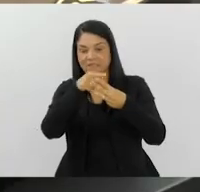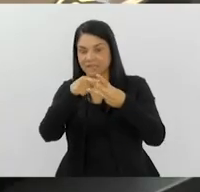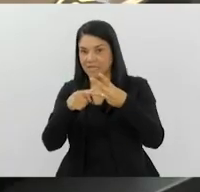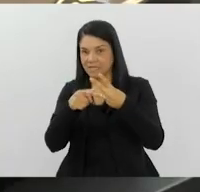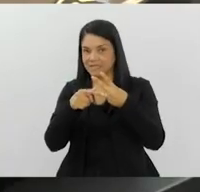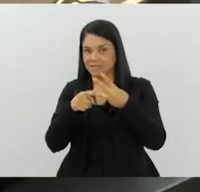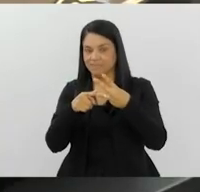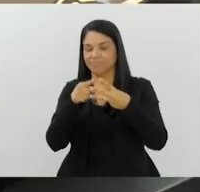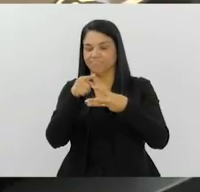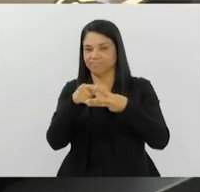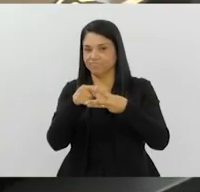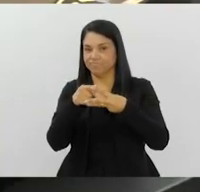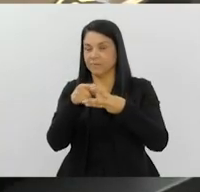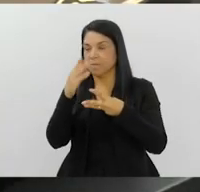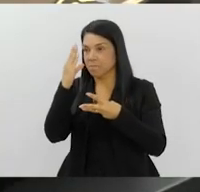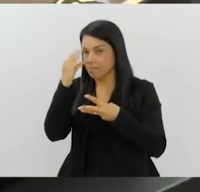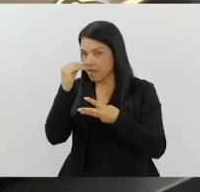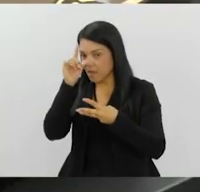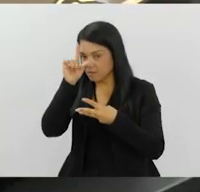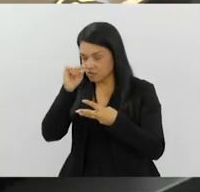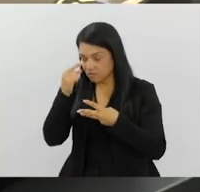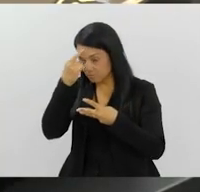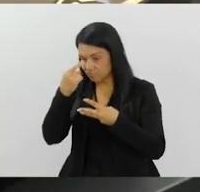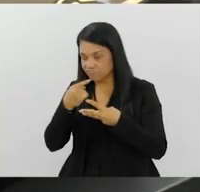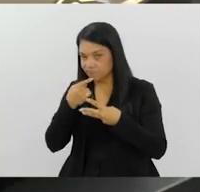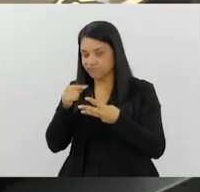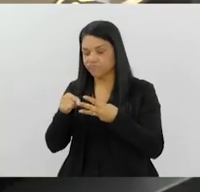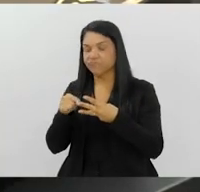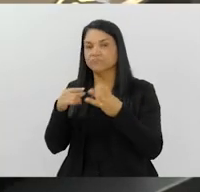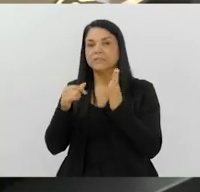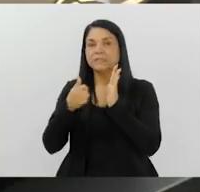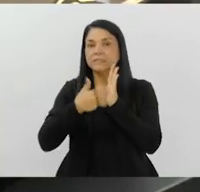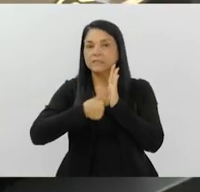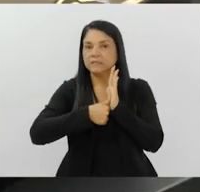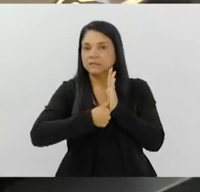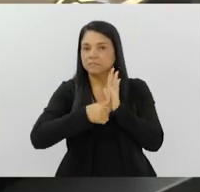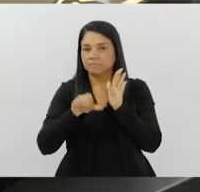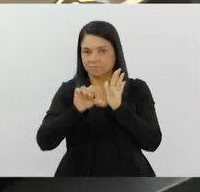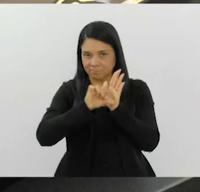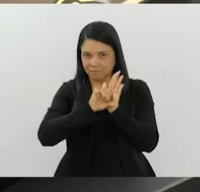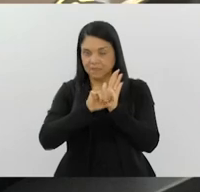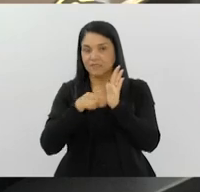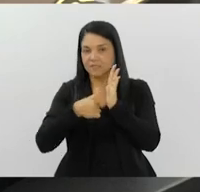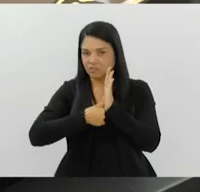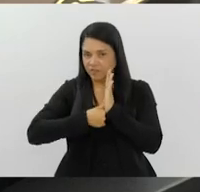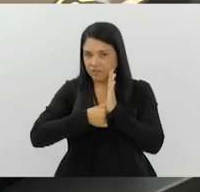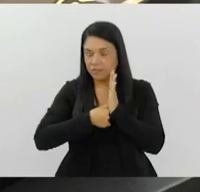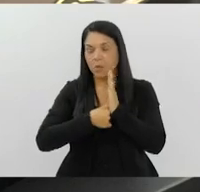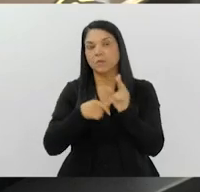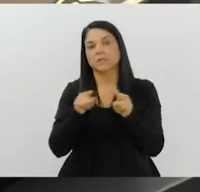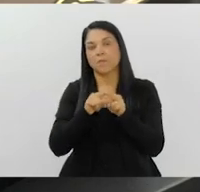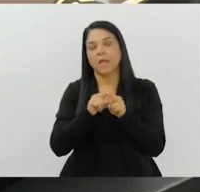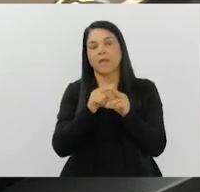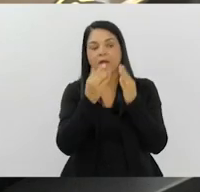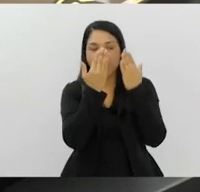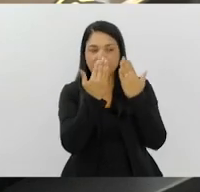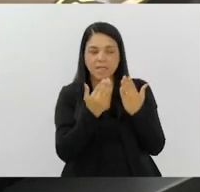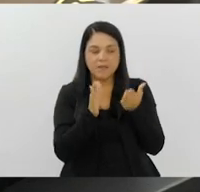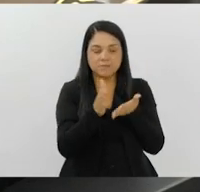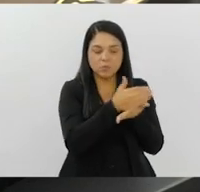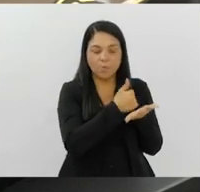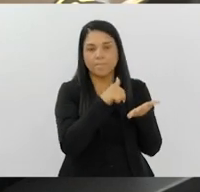é o quê a checagem de imagens Identificação do indivíduo e análise documental por autoridade policial então isso